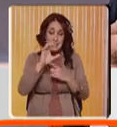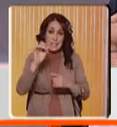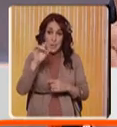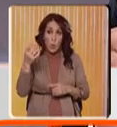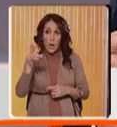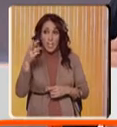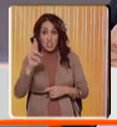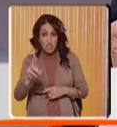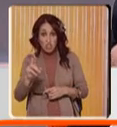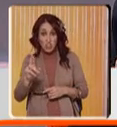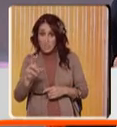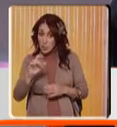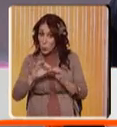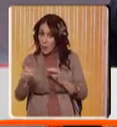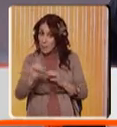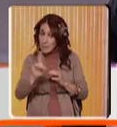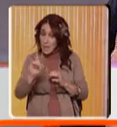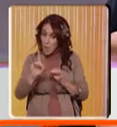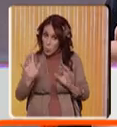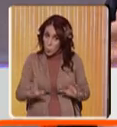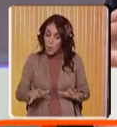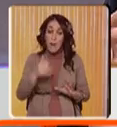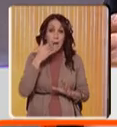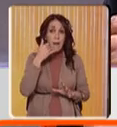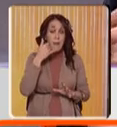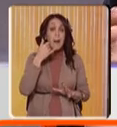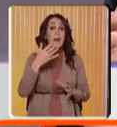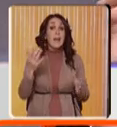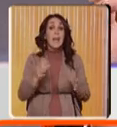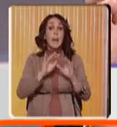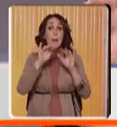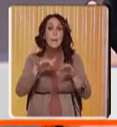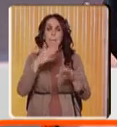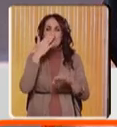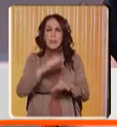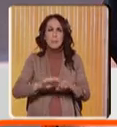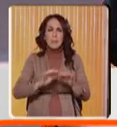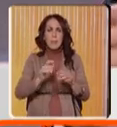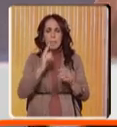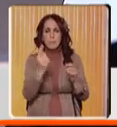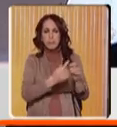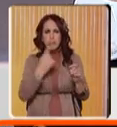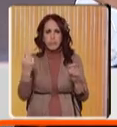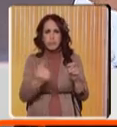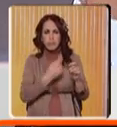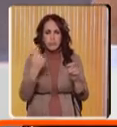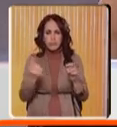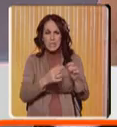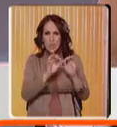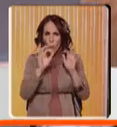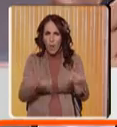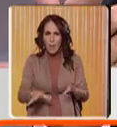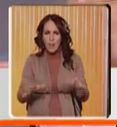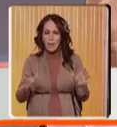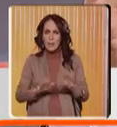raios gama, que fazem mal. Claro. São radiações ionizantes. Nós estamos a falar de radiofrequência do género dos micro-ondas. Os nossos telemóveis